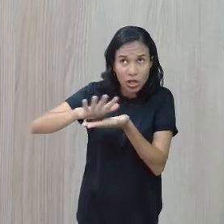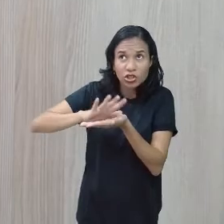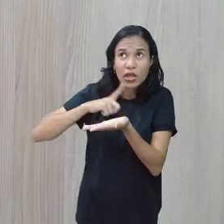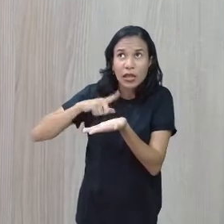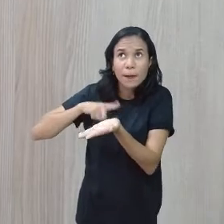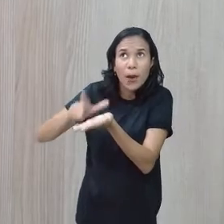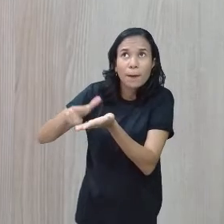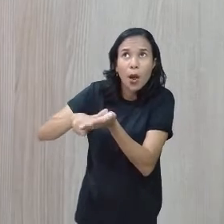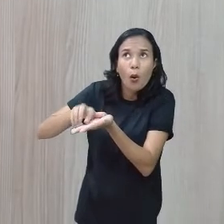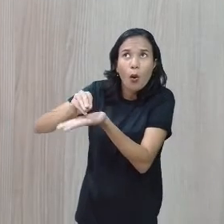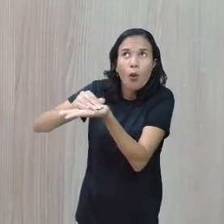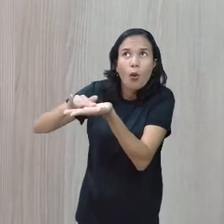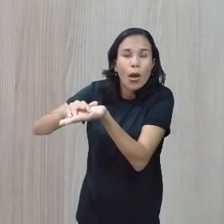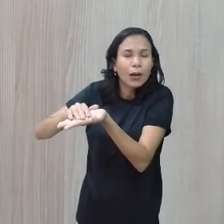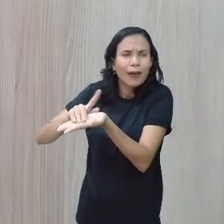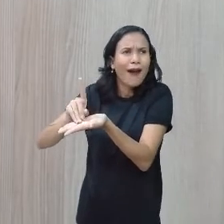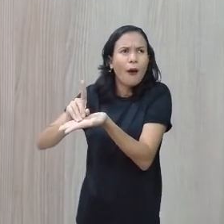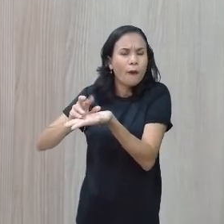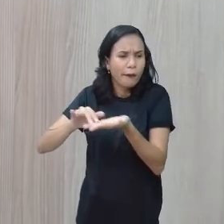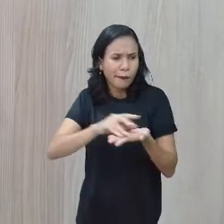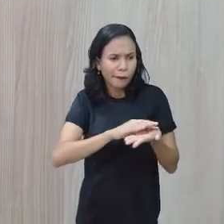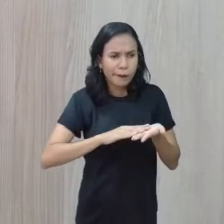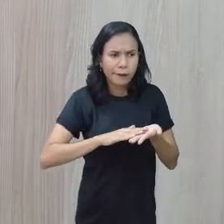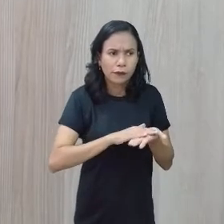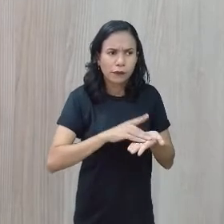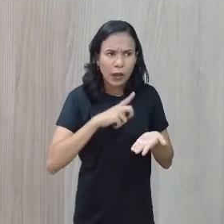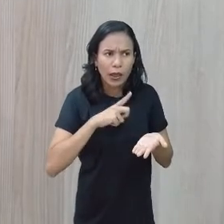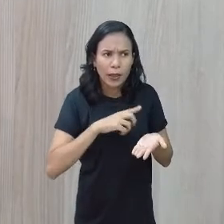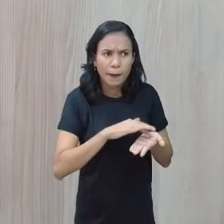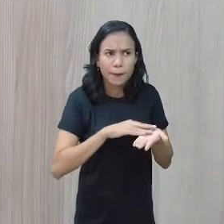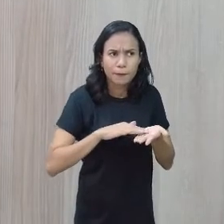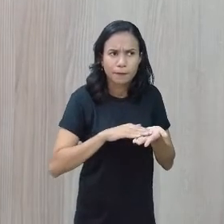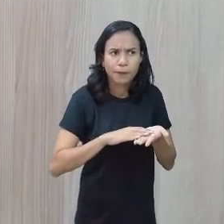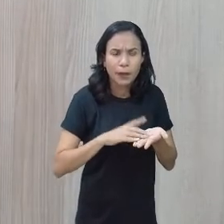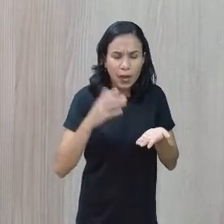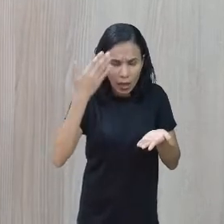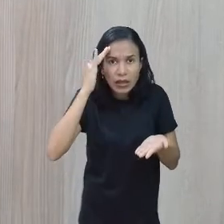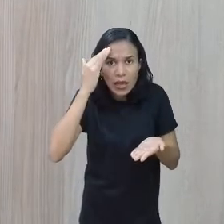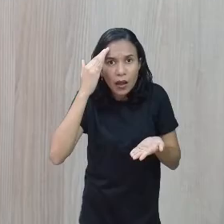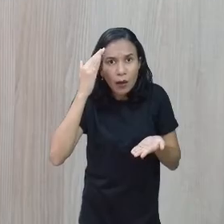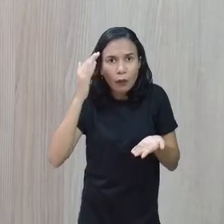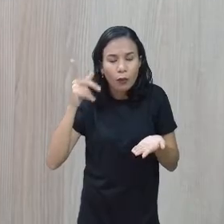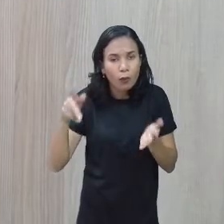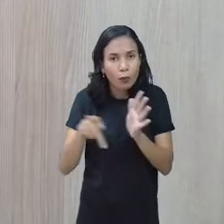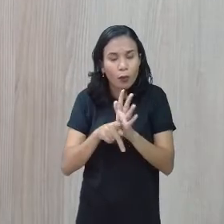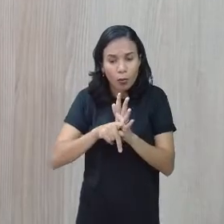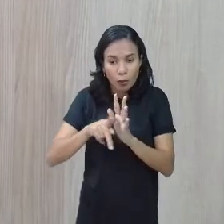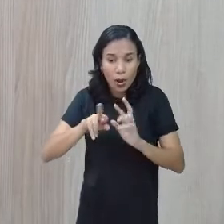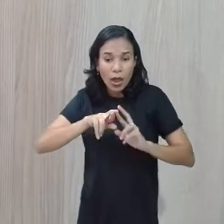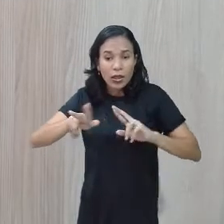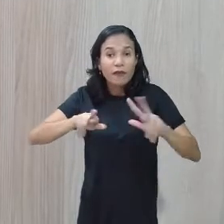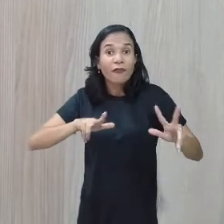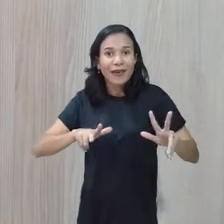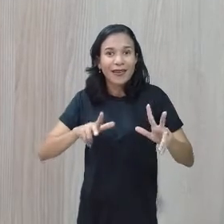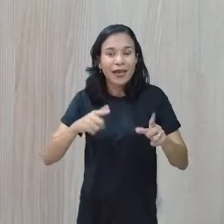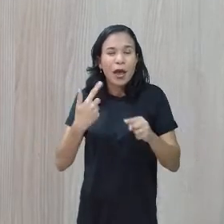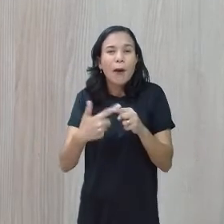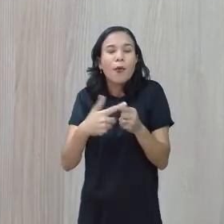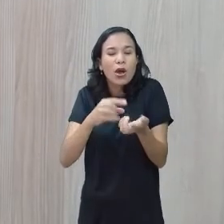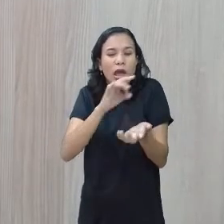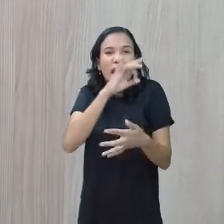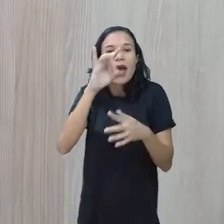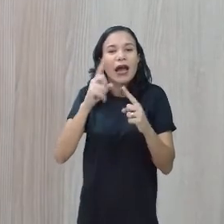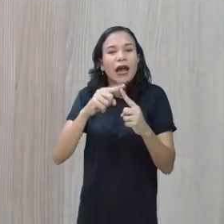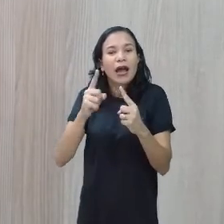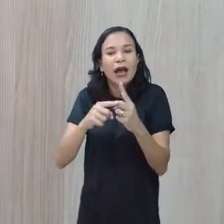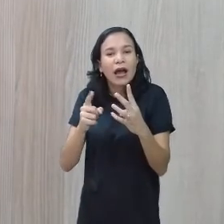Não, seco. Região norte aqui, tem muita bola de papel? Tem, muita árvore. Deu para você entender agora essa distribuição agora de que é o clima